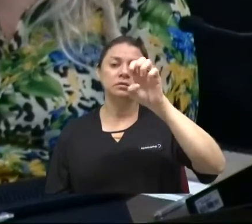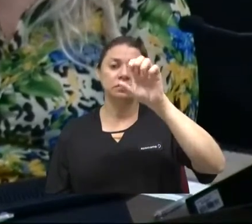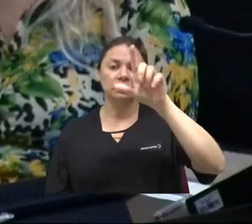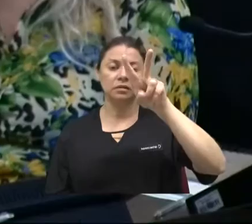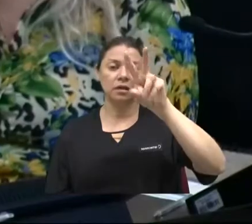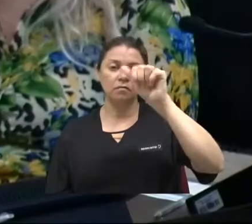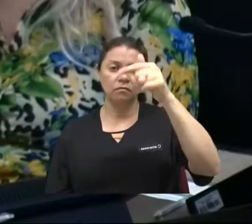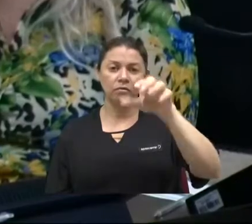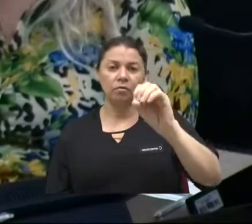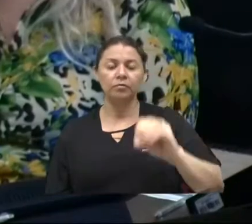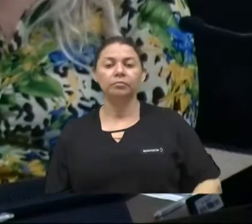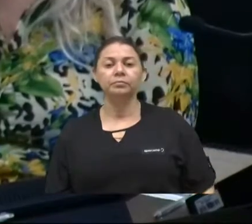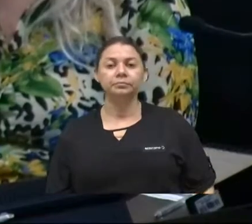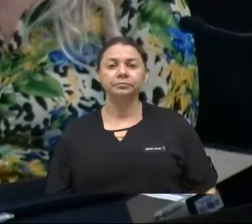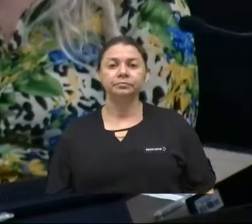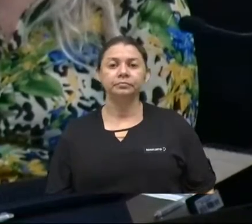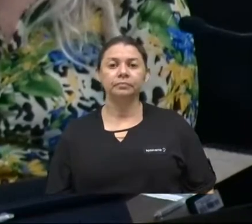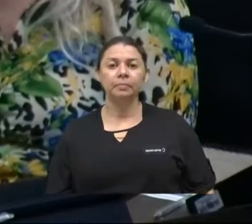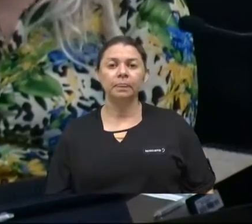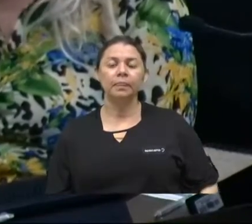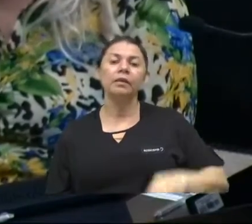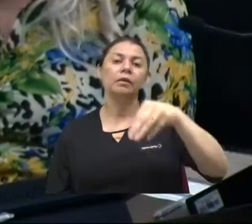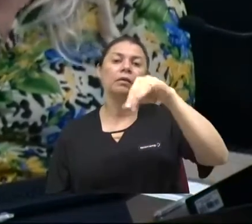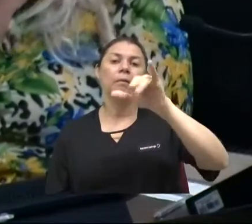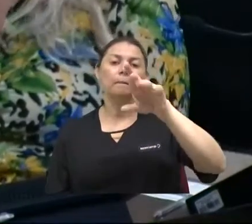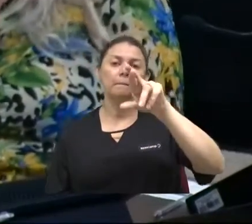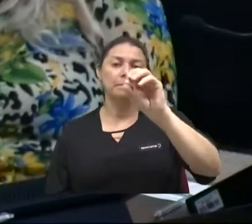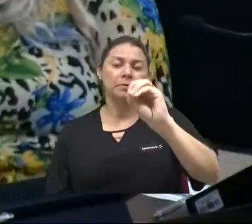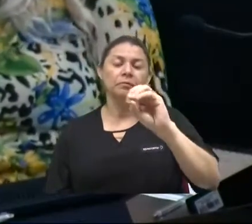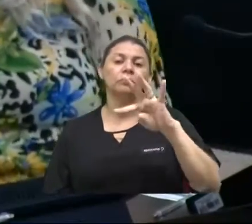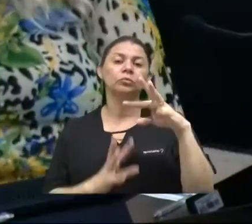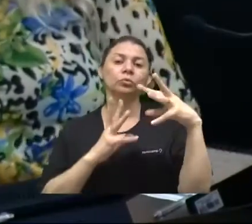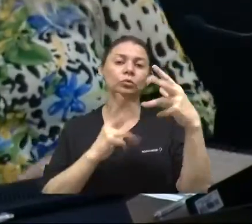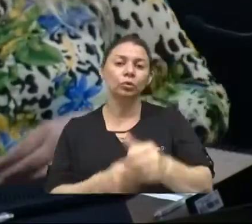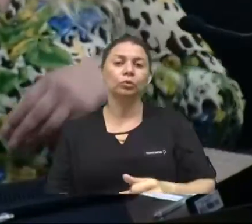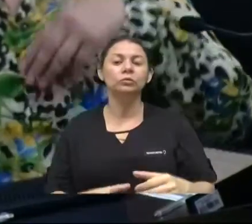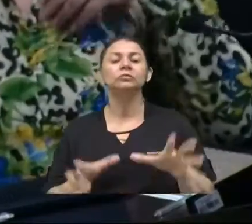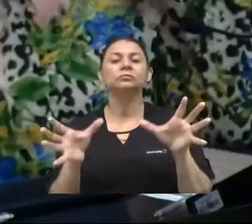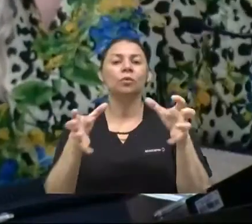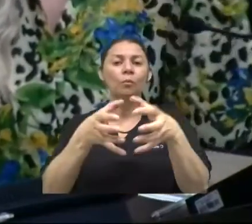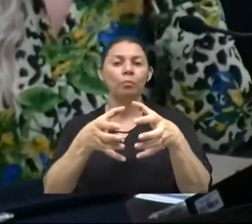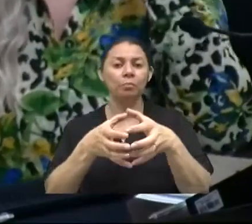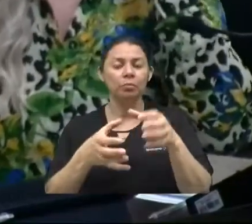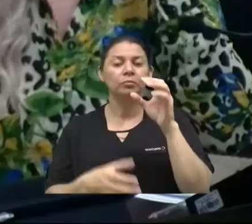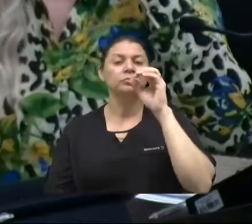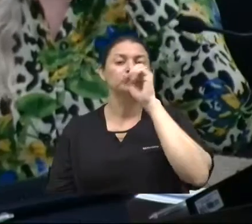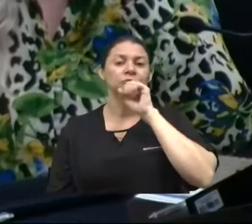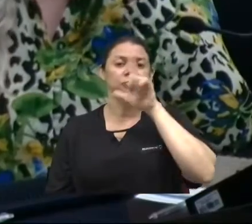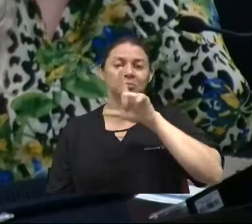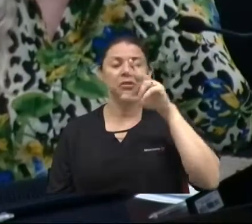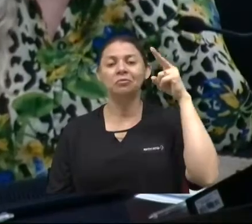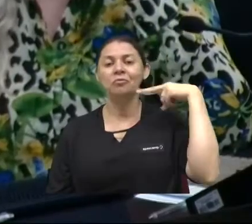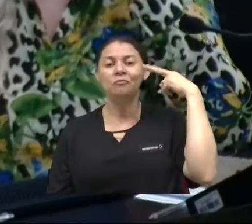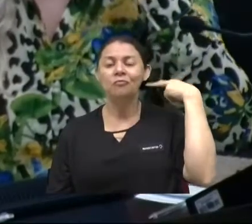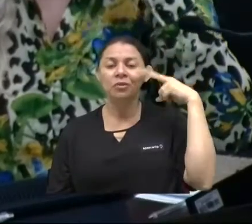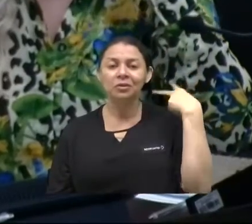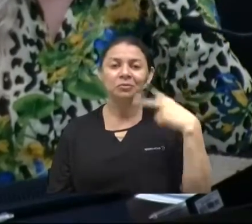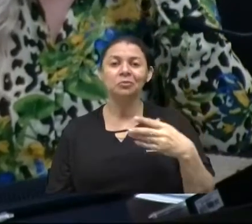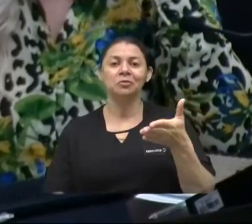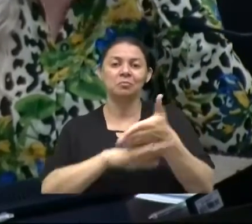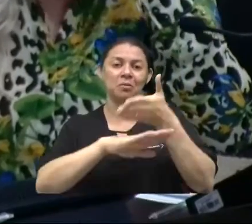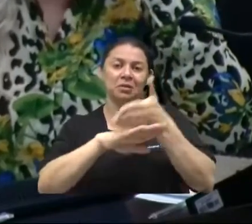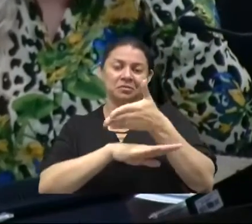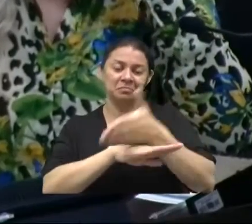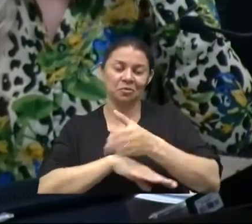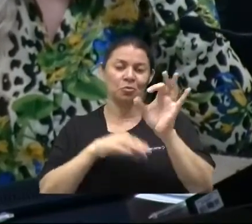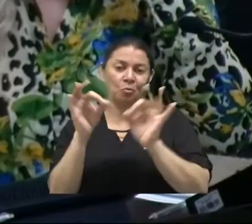Mirdolanche. Sendo que praticamente são toda a Câmara participando através desses vereadores, porque são vereadores de todos os partidos aqui